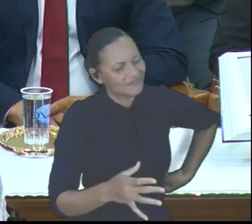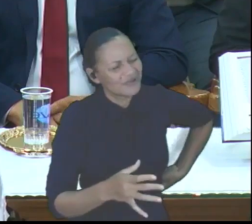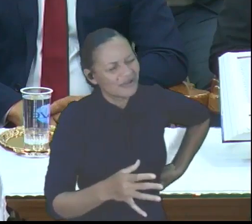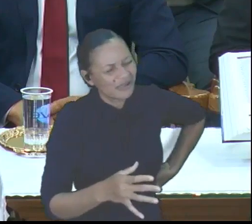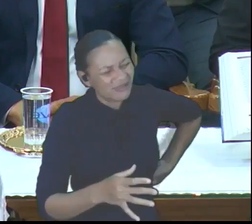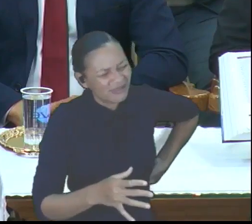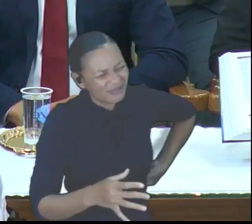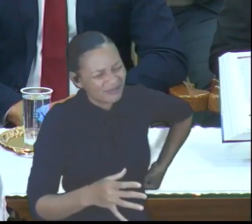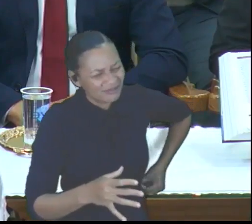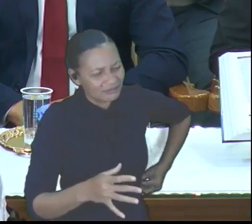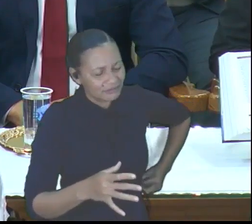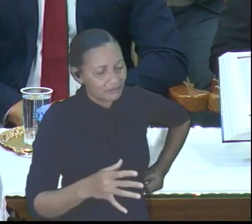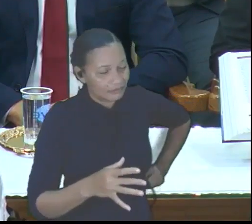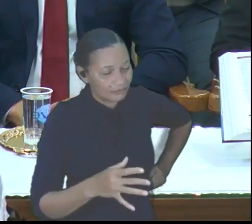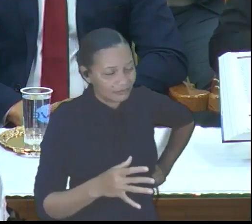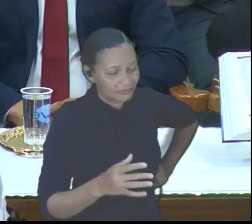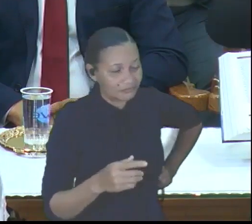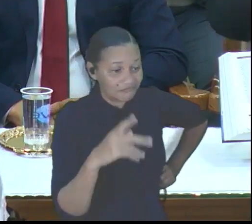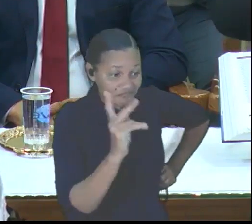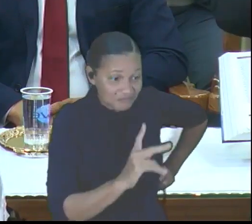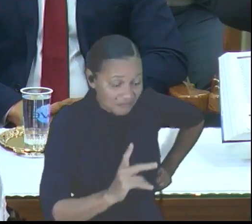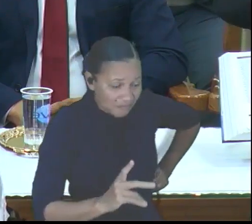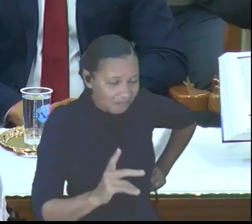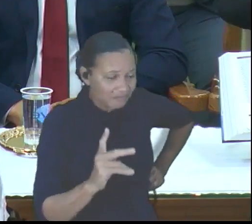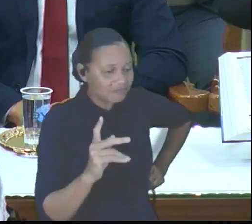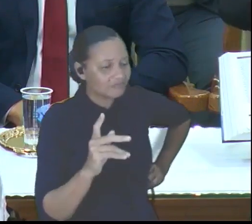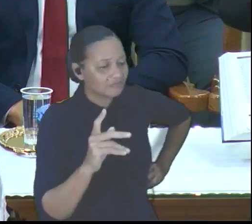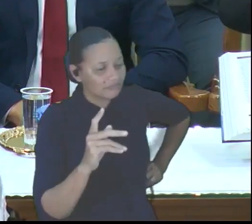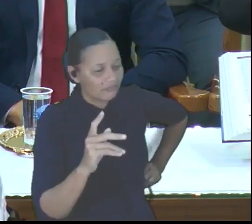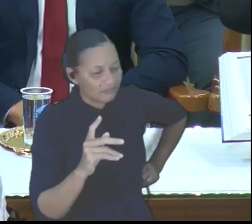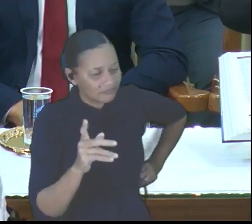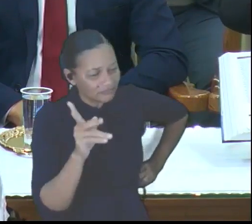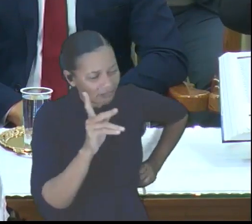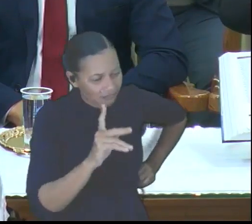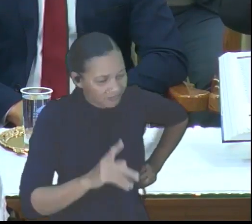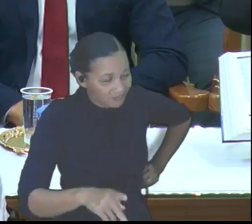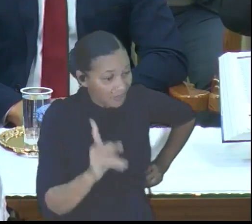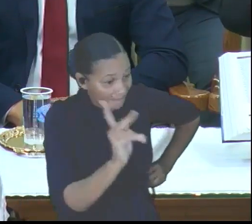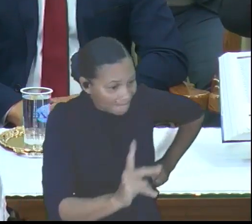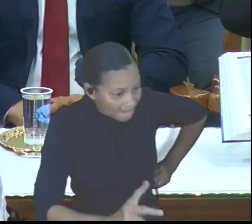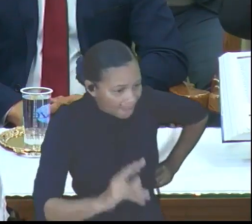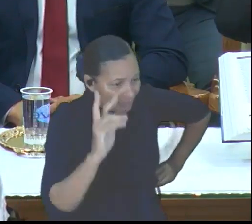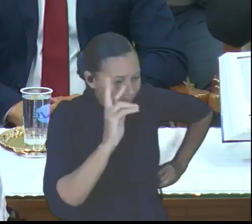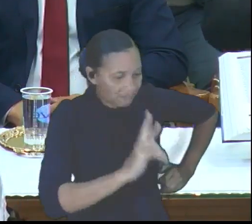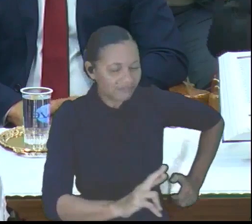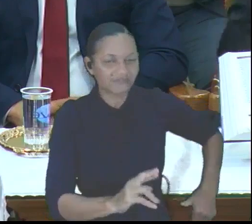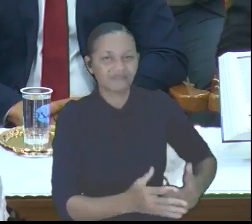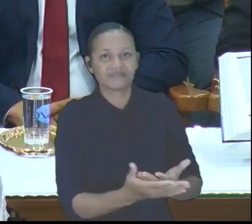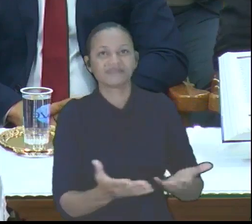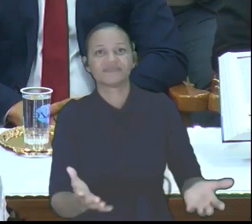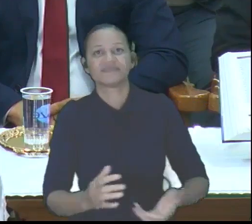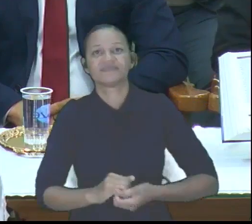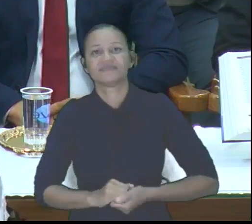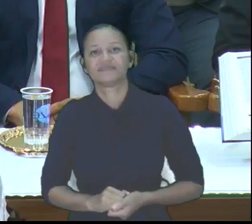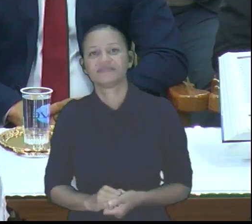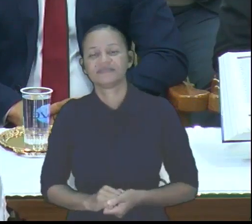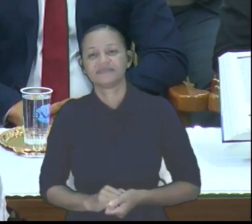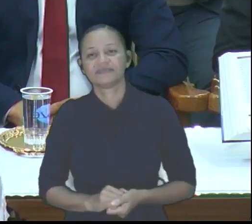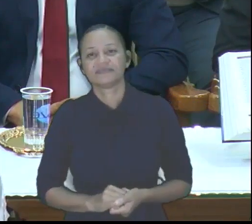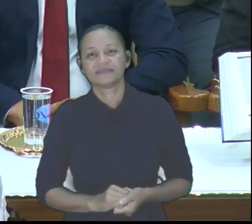seja convosco. E ele repete 2 vezes ainda: paz seja convosco.